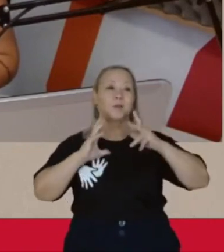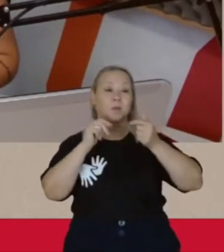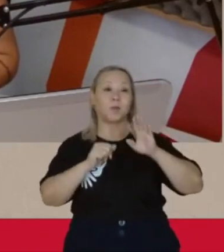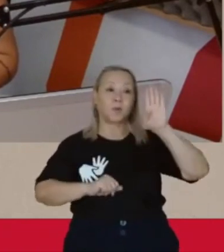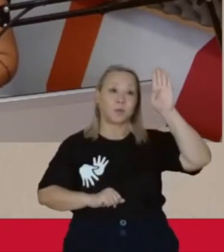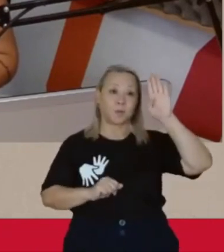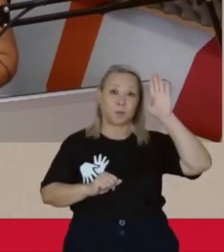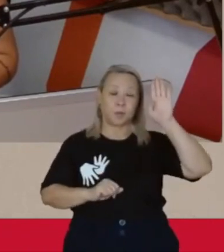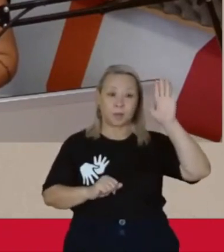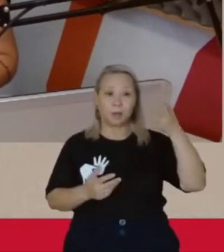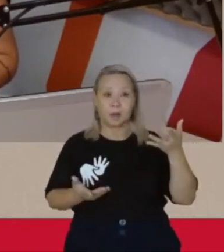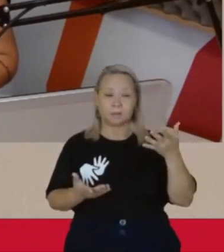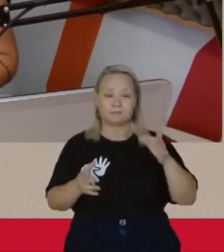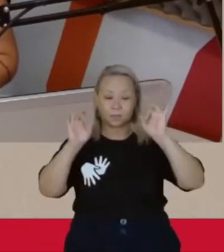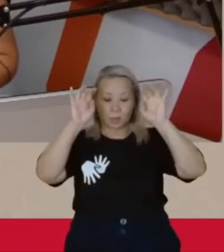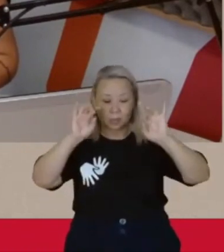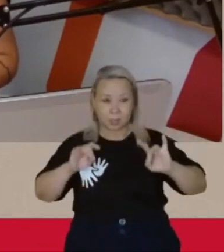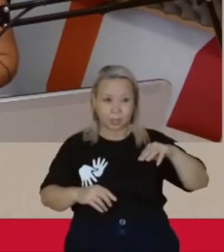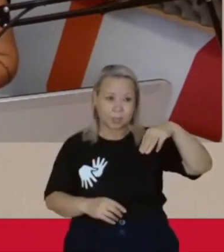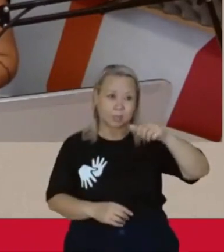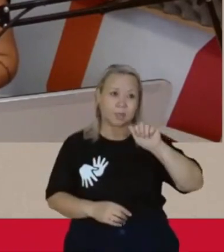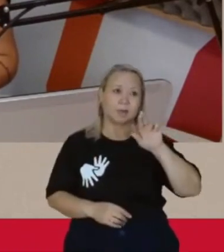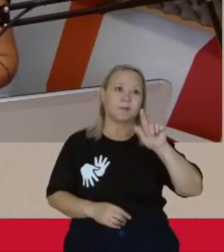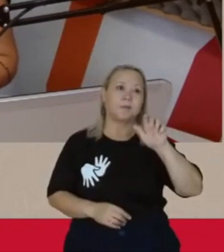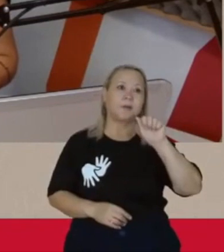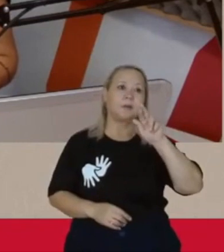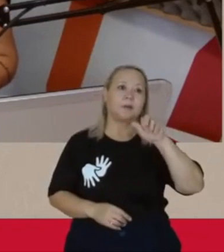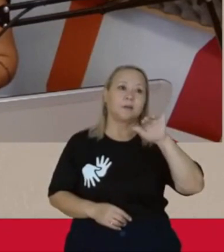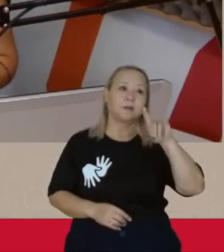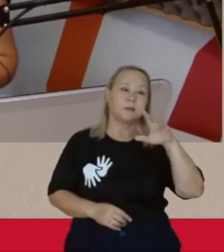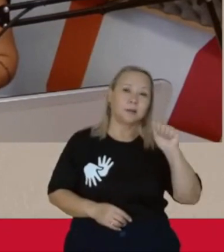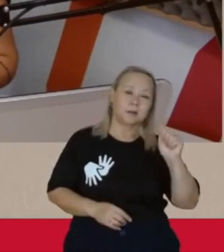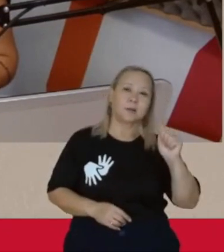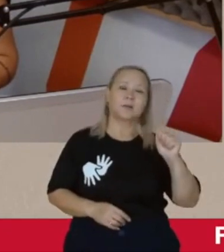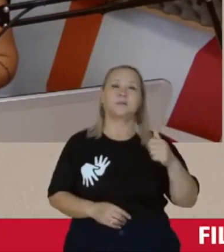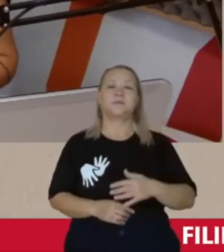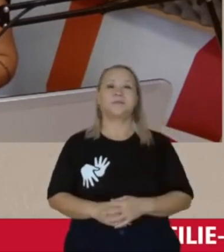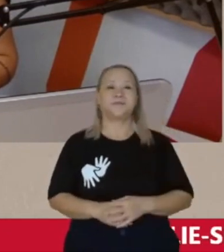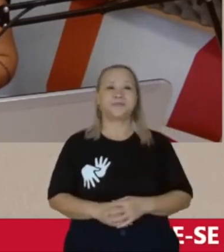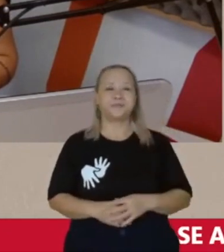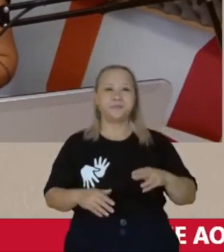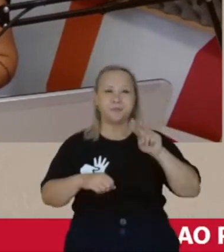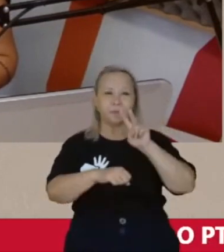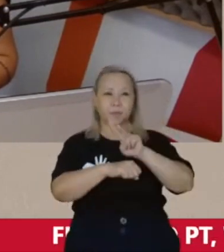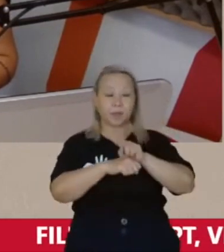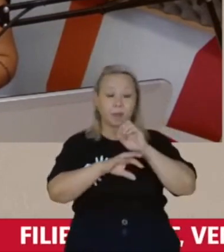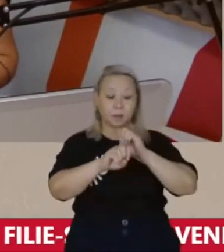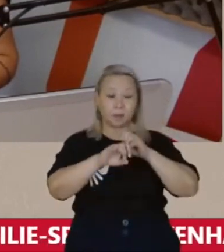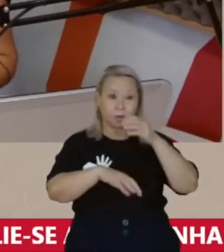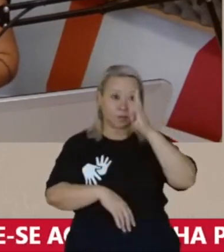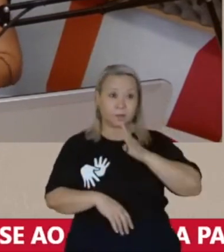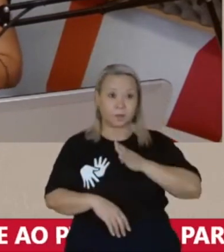mandato excelente que Margarida Salomão sempre fez ali na defesa incondicional da educação